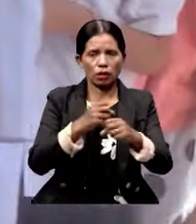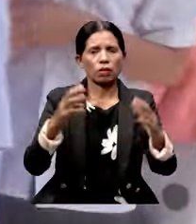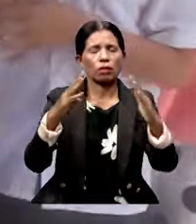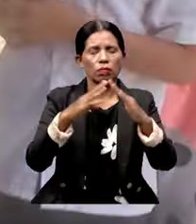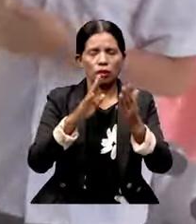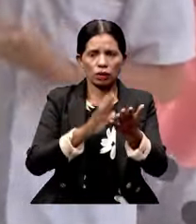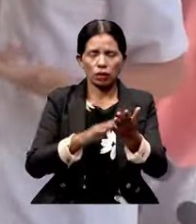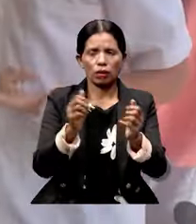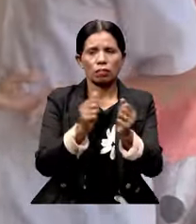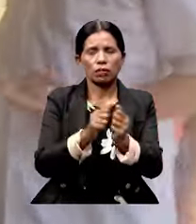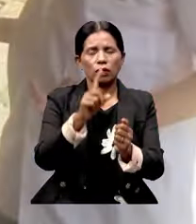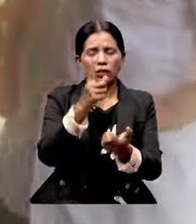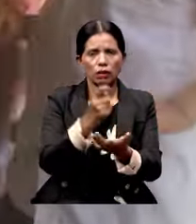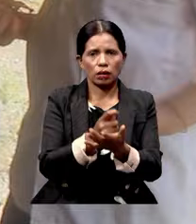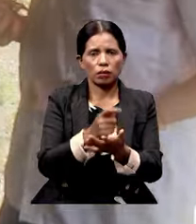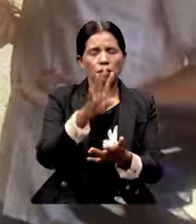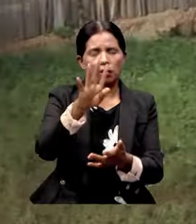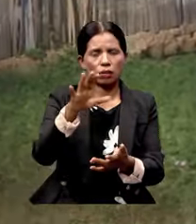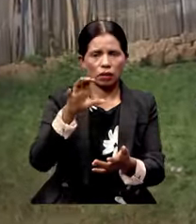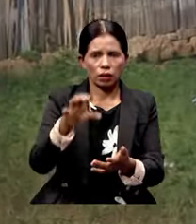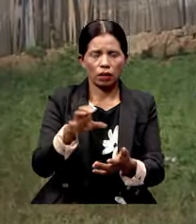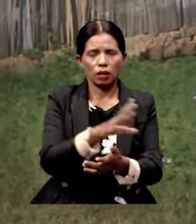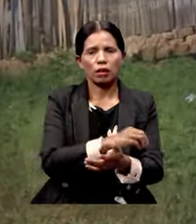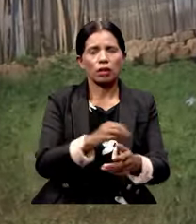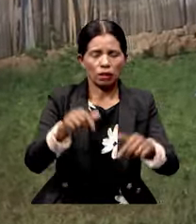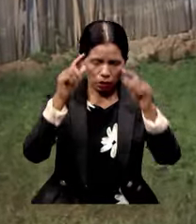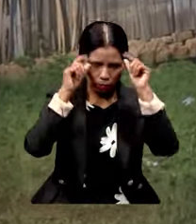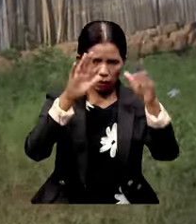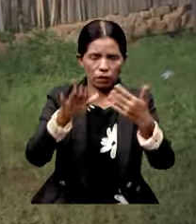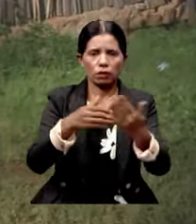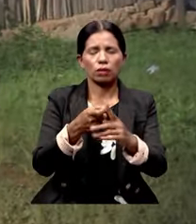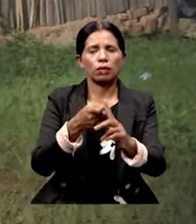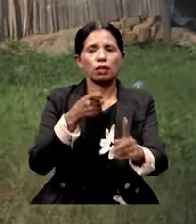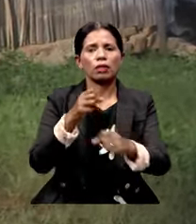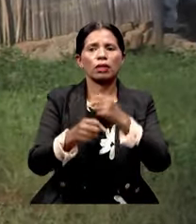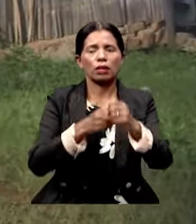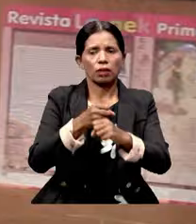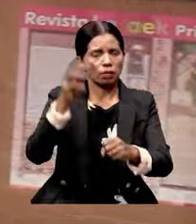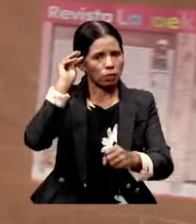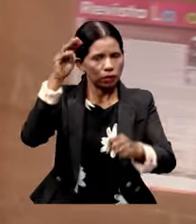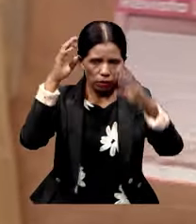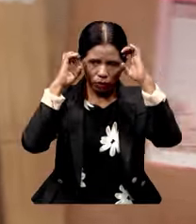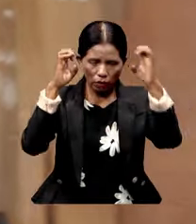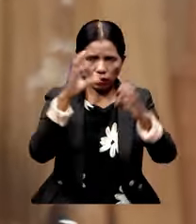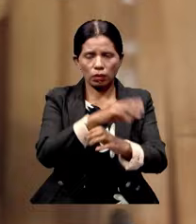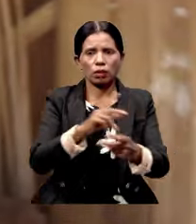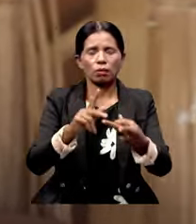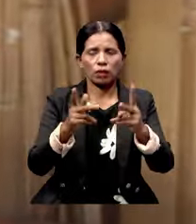a mútuo que reunida a Tuslima Recin e a território nacional, o si número ne, cada tine Ministério da Educação, no